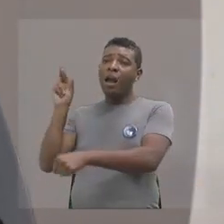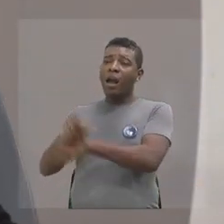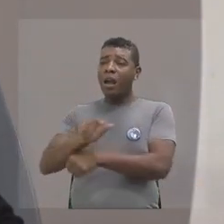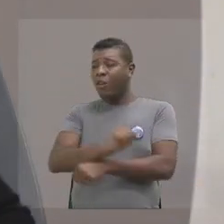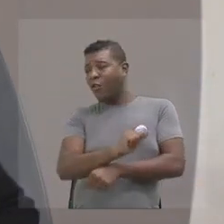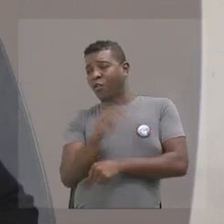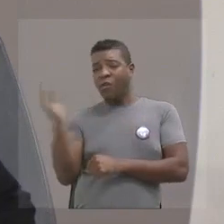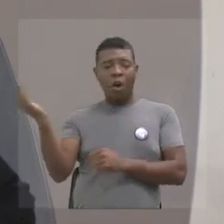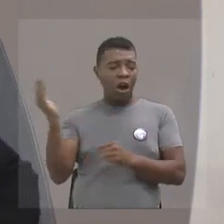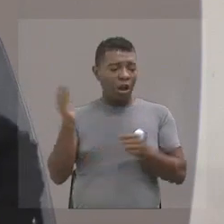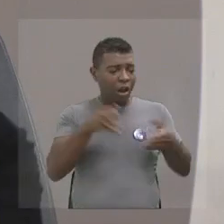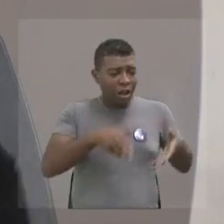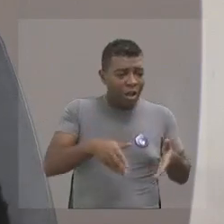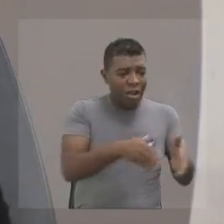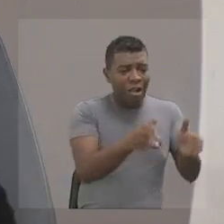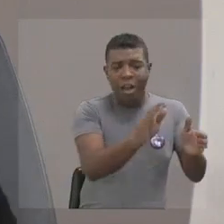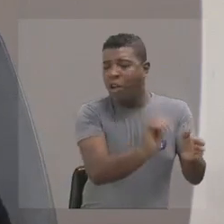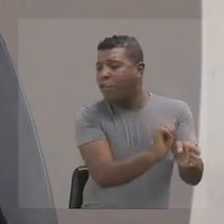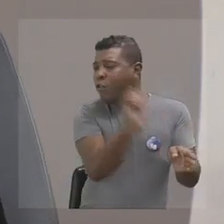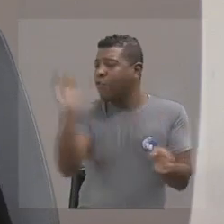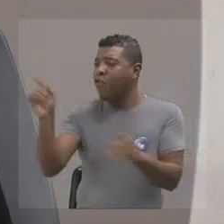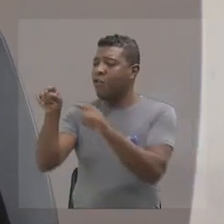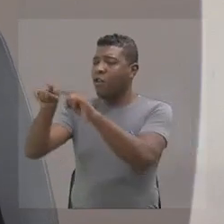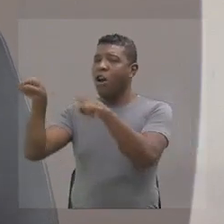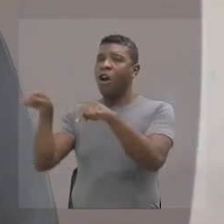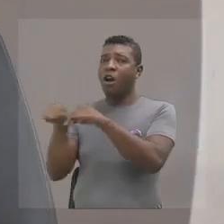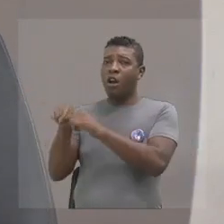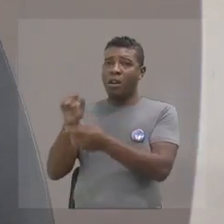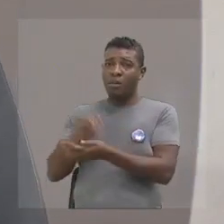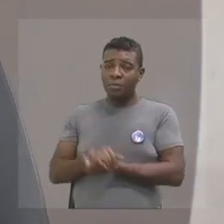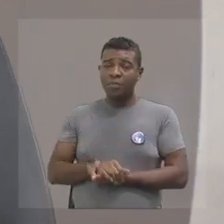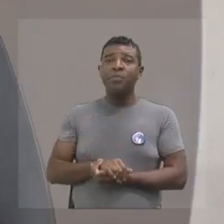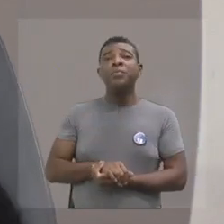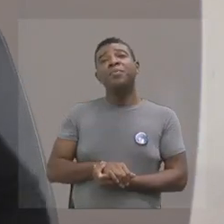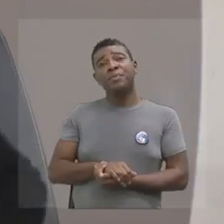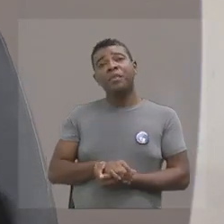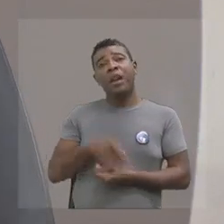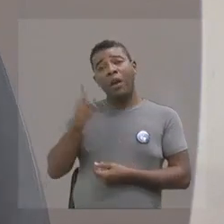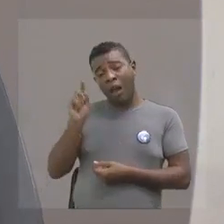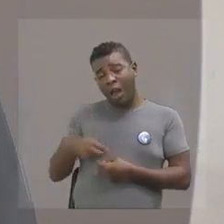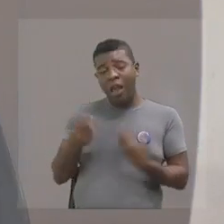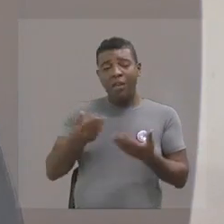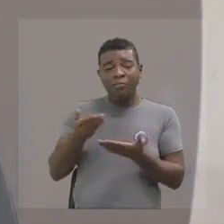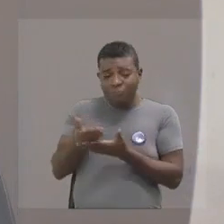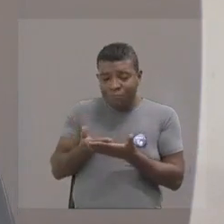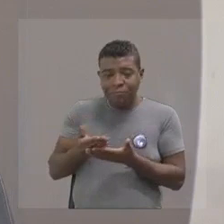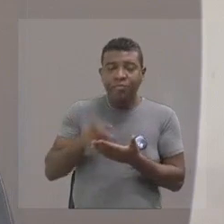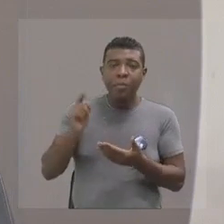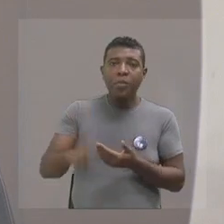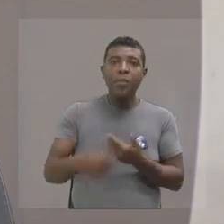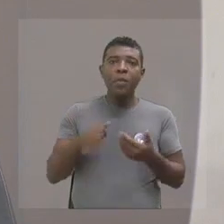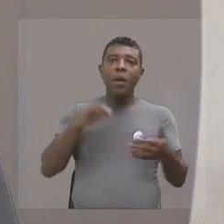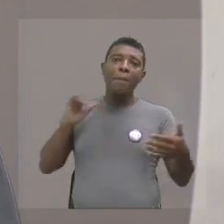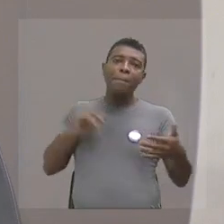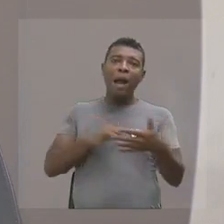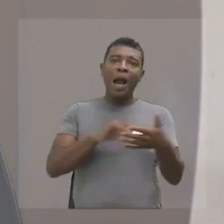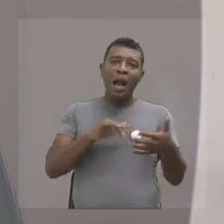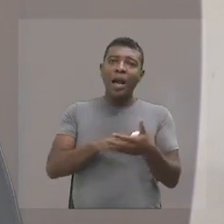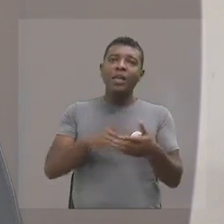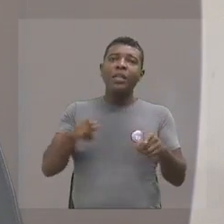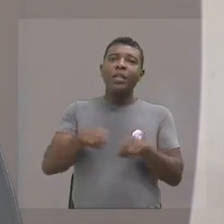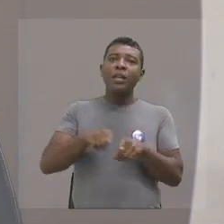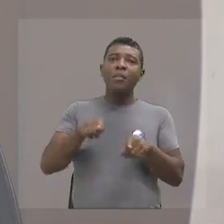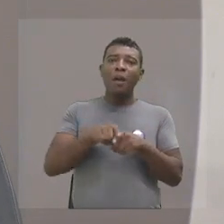de fato Deputado fazer né é uma similaridade do trato dos piscinões com barragens em concurso da água seja